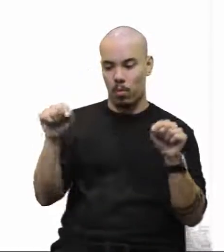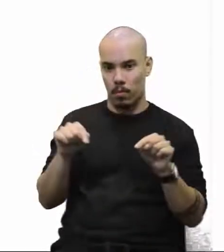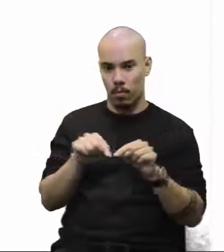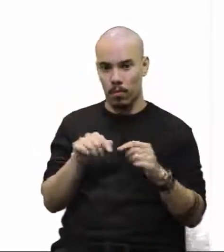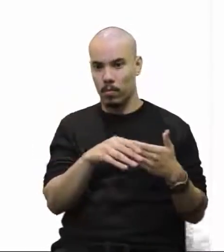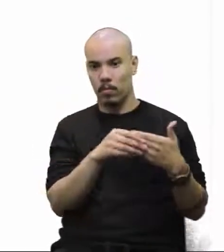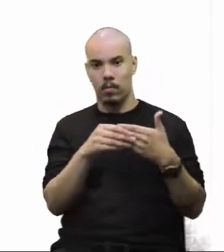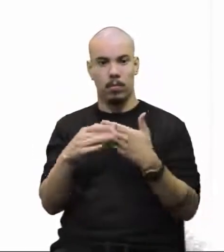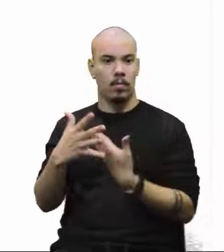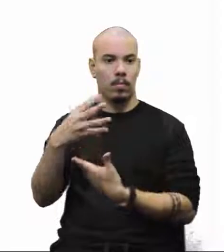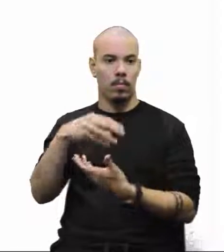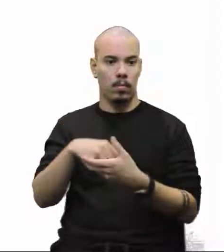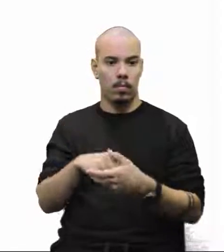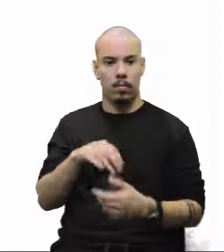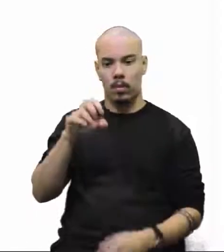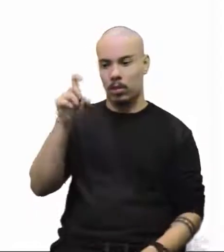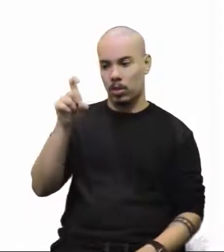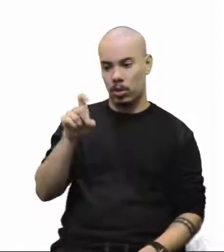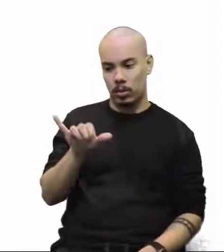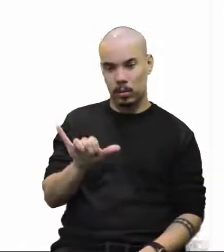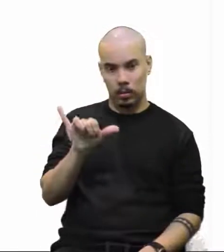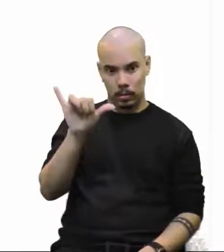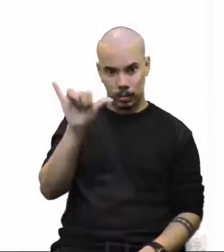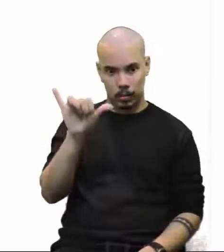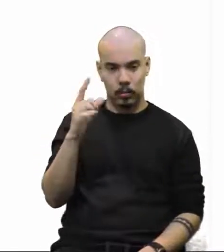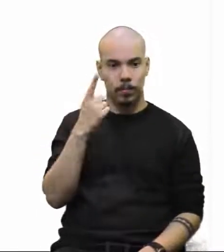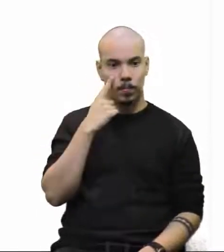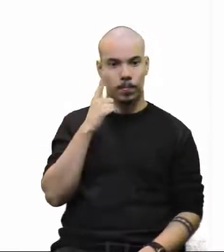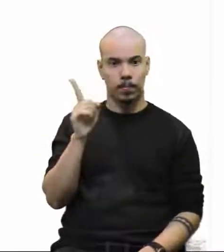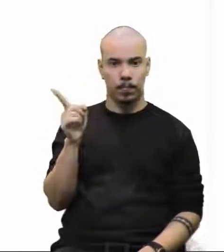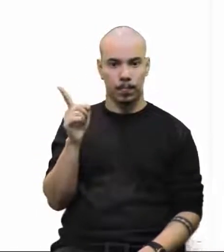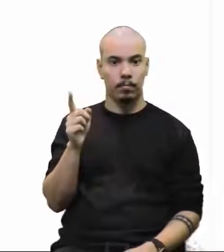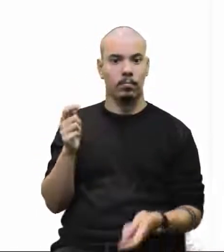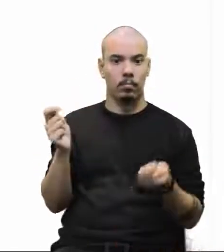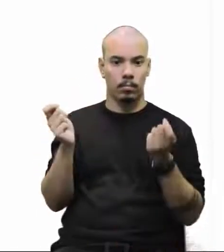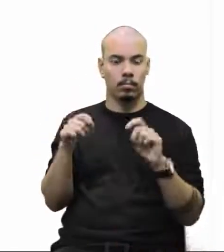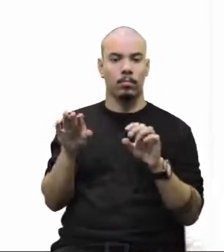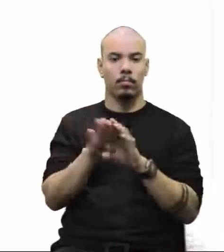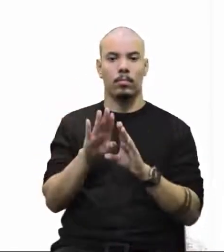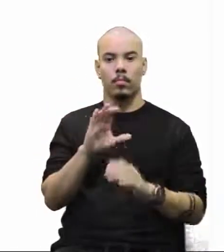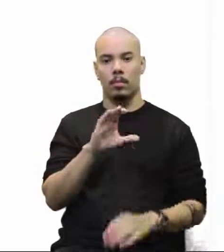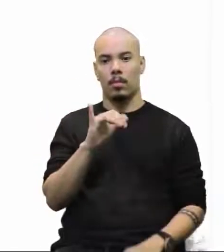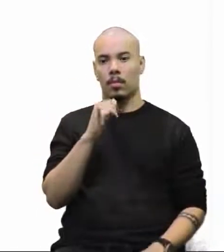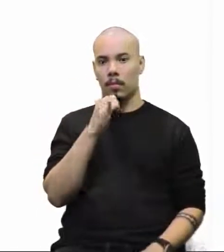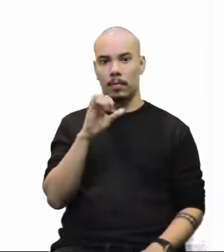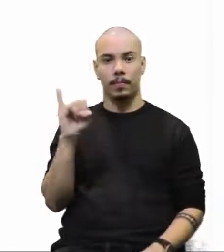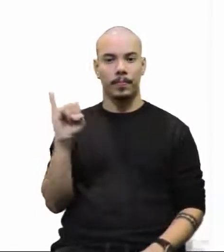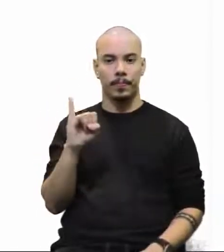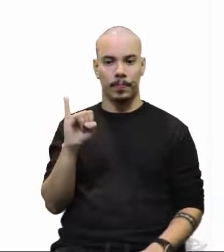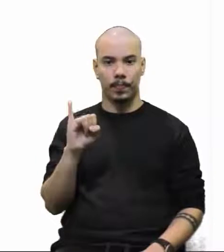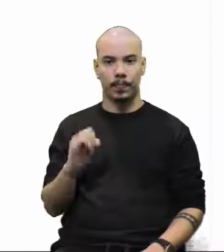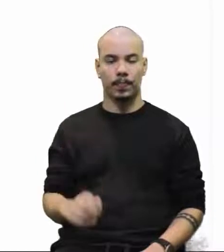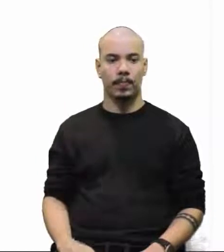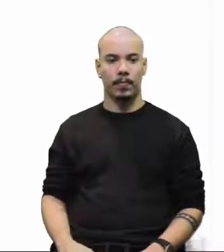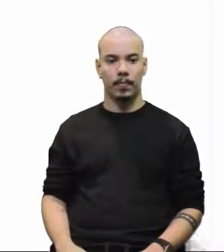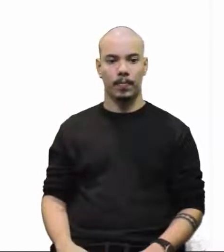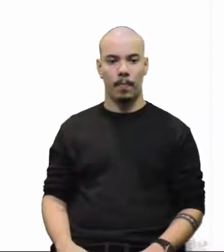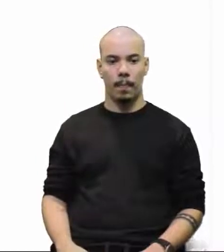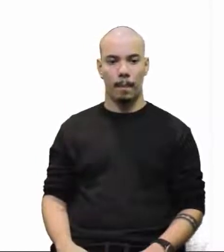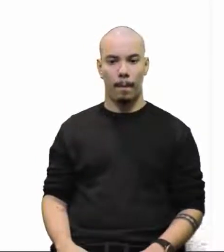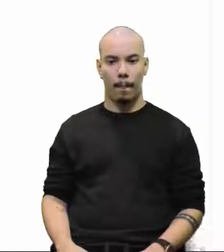torno do eixo XY, está aí na figura, né? É percorrido pela corrente elétrica